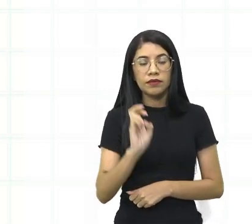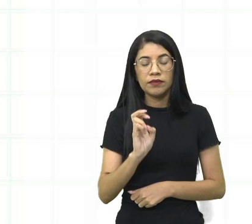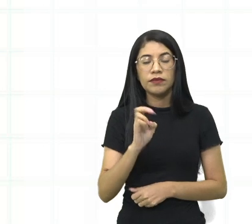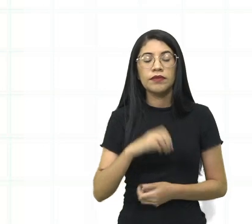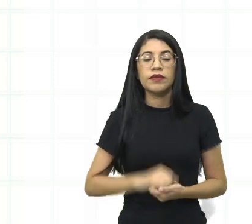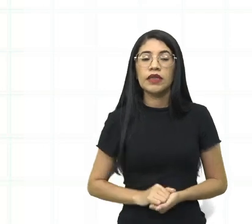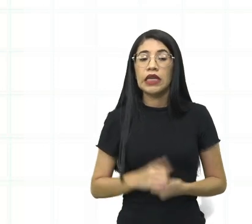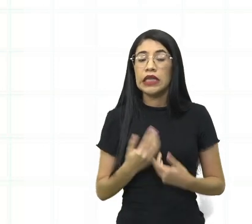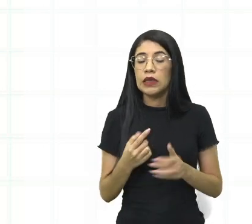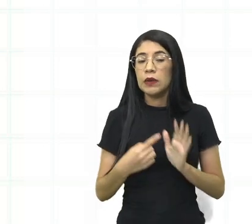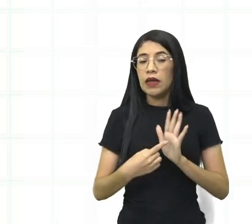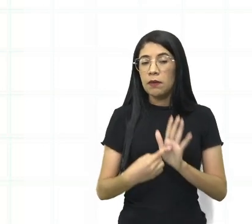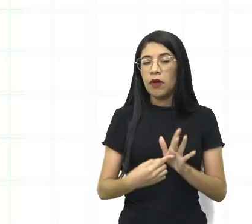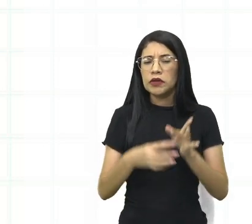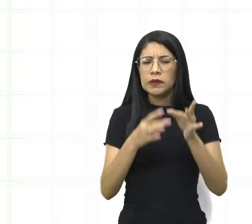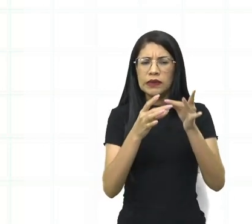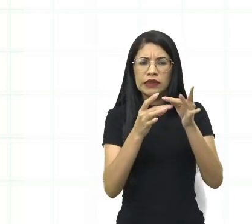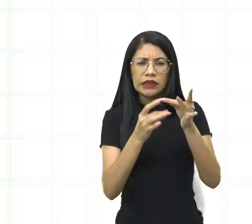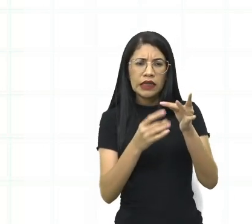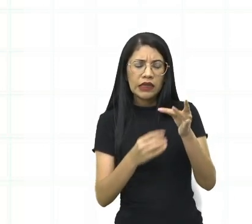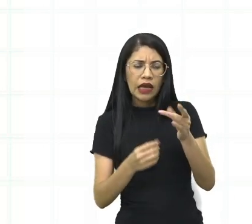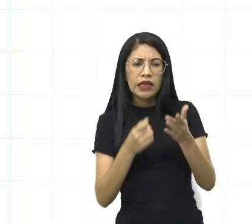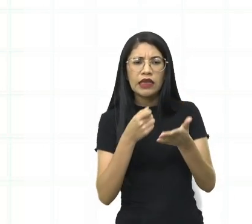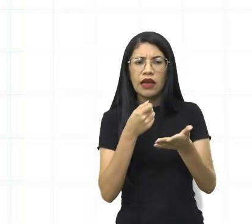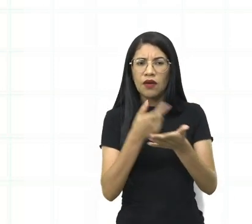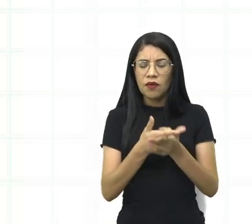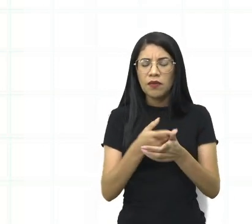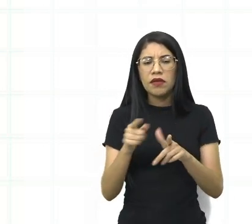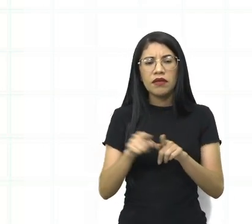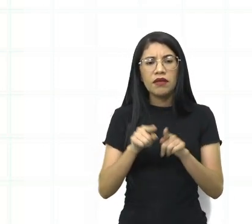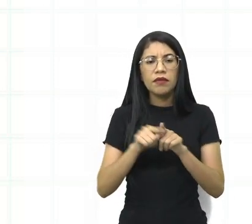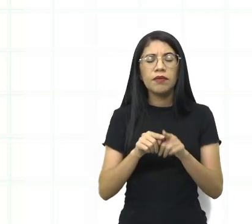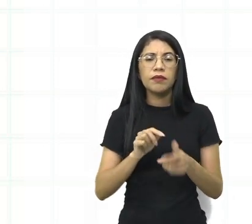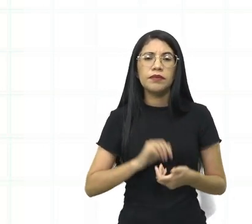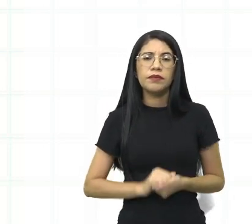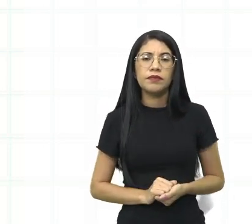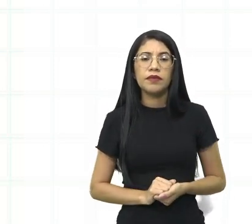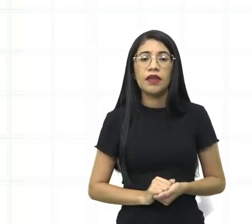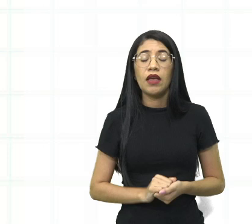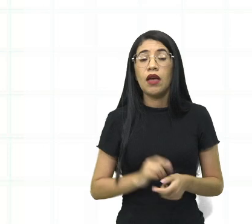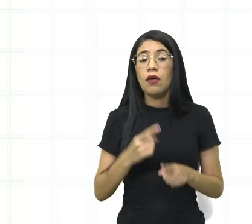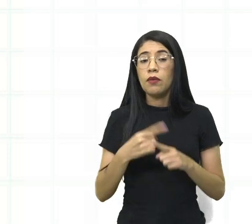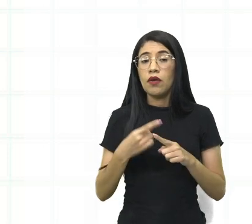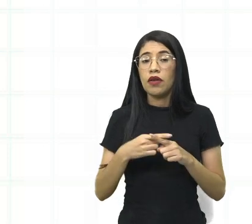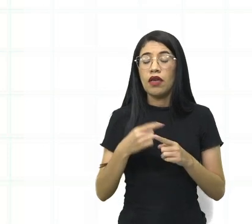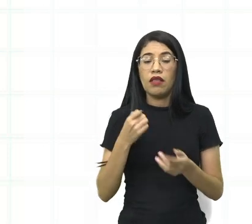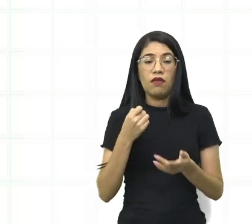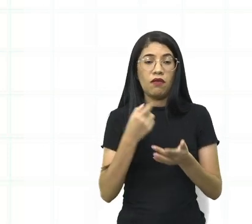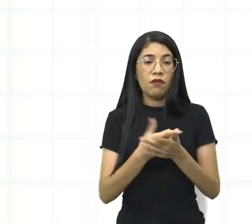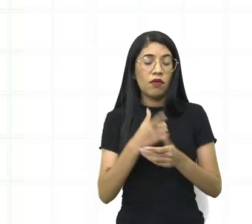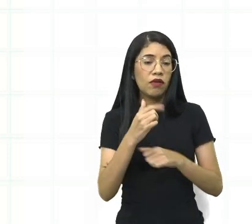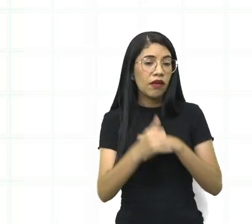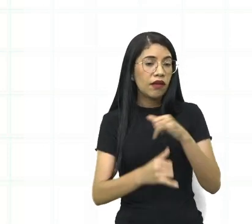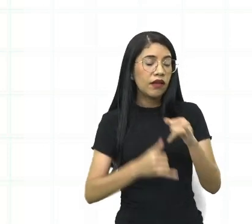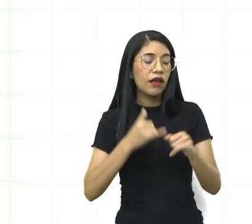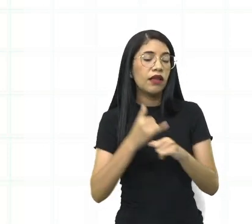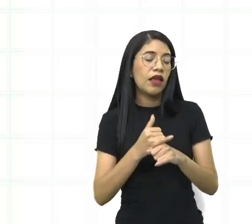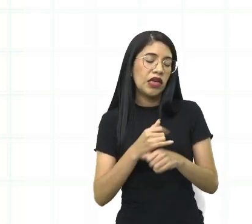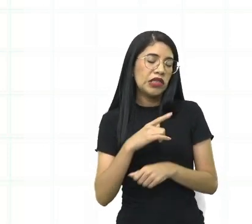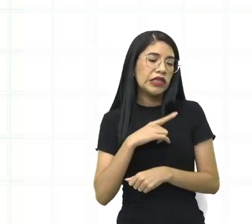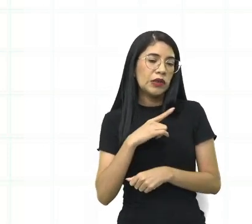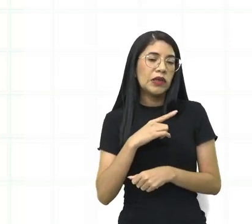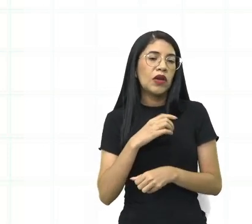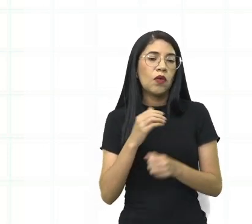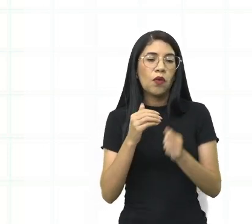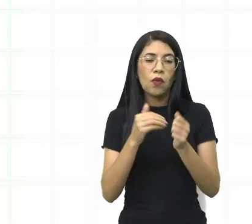184780 745. Então ela mostra o ID da compra, certo? Como fez uma compra online, vai ter lá um número,